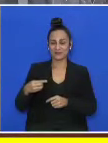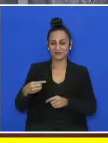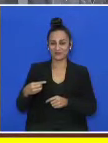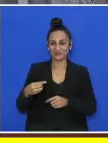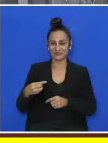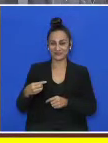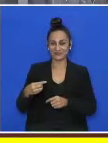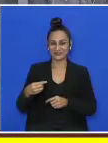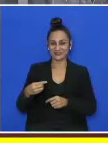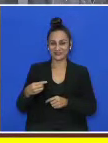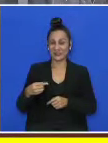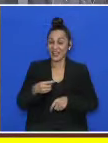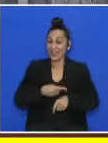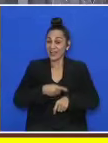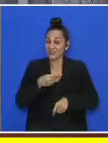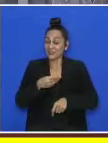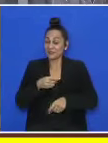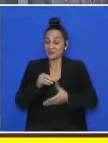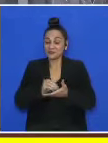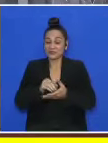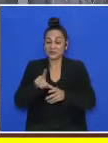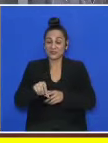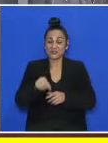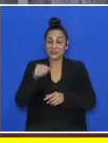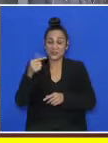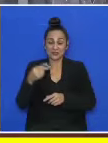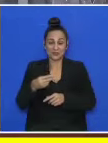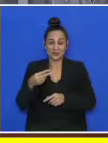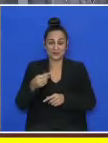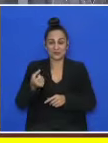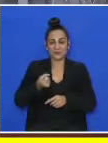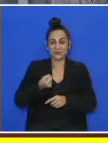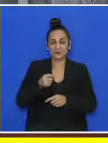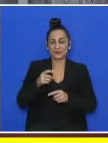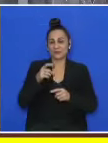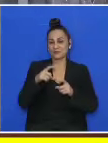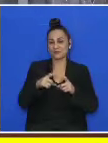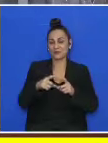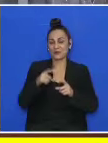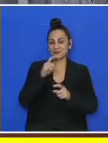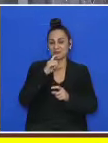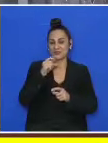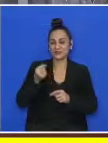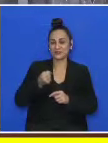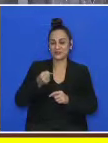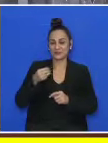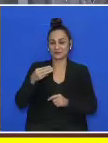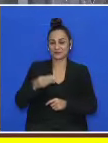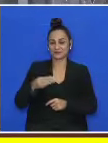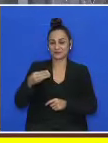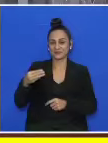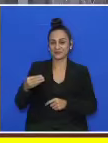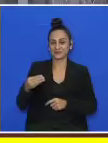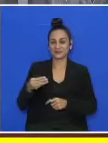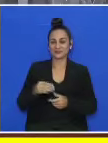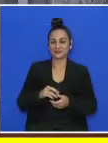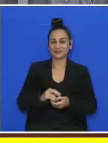01. Agora, faltam apenas dois números. Boa sorte para você. Bola verde, 33. Bola verde,